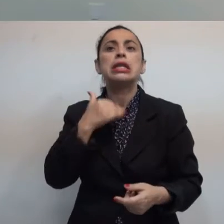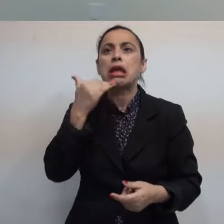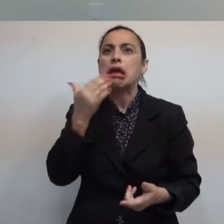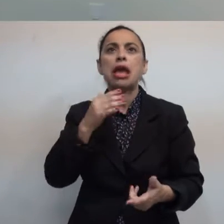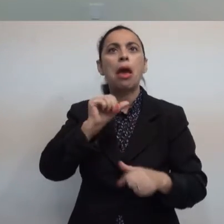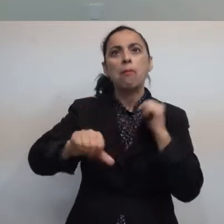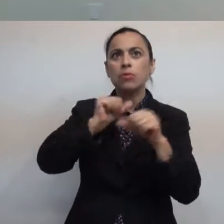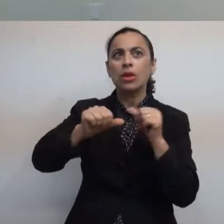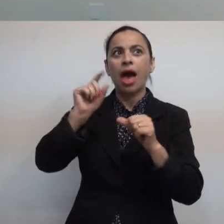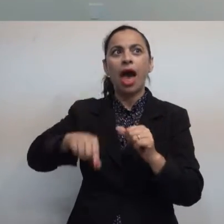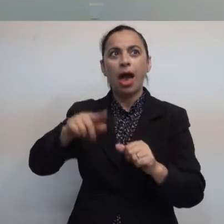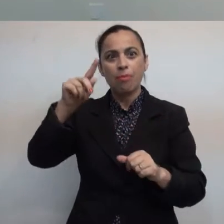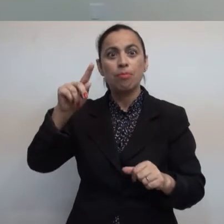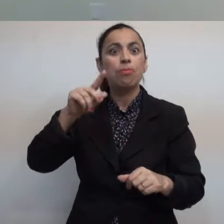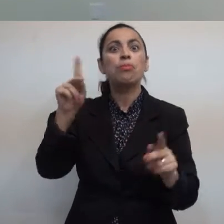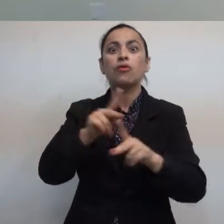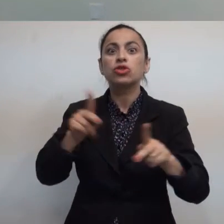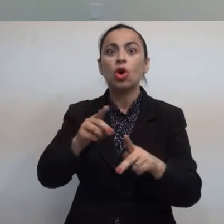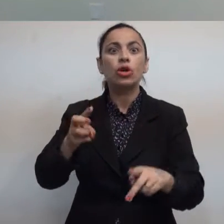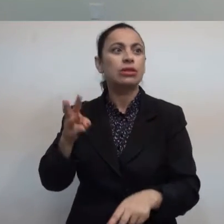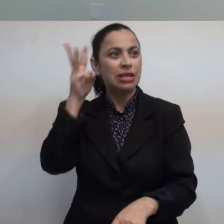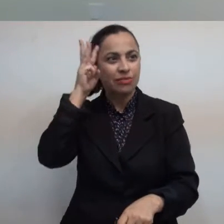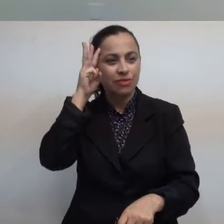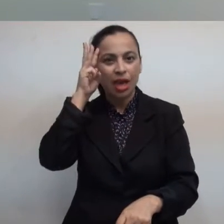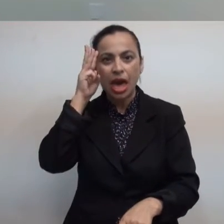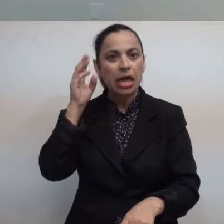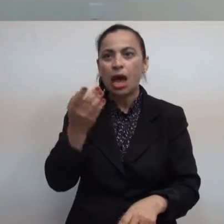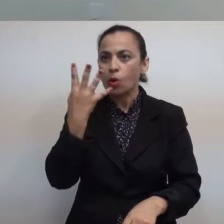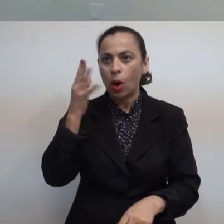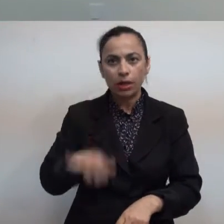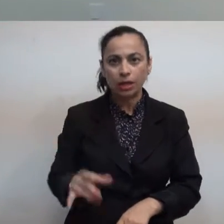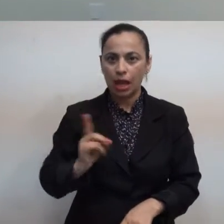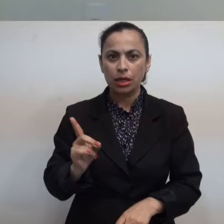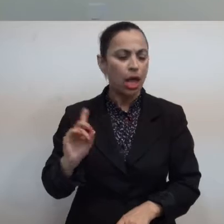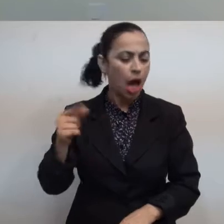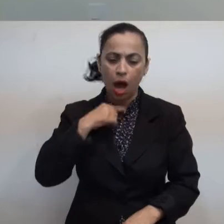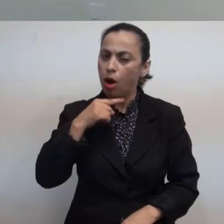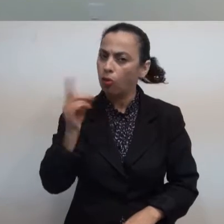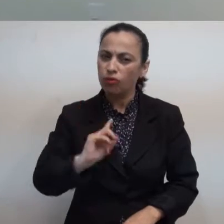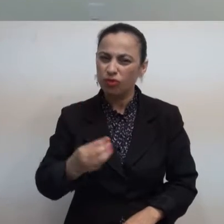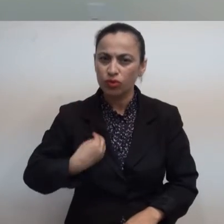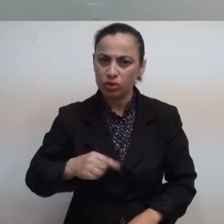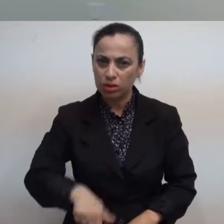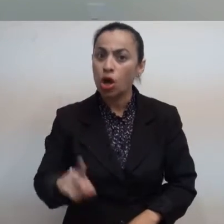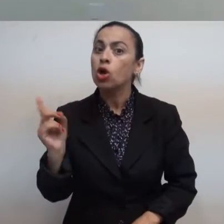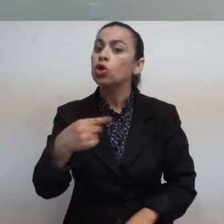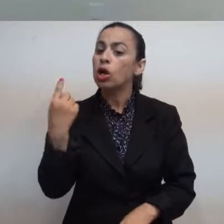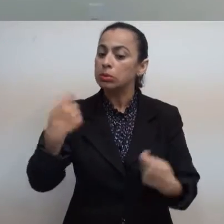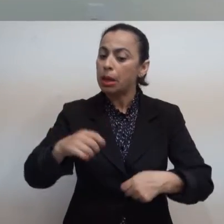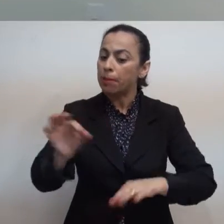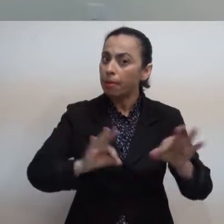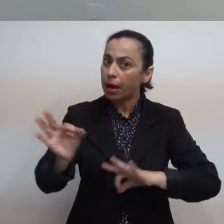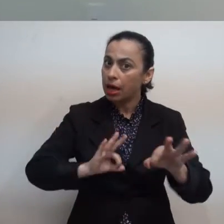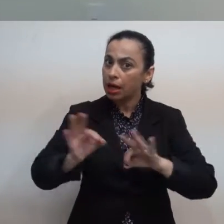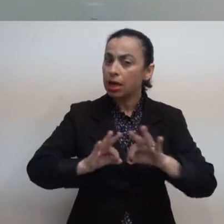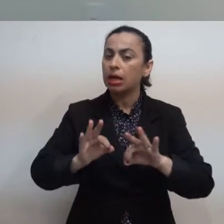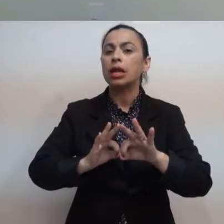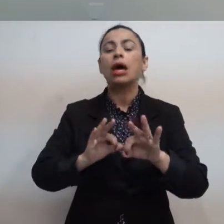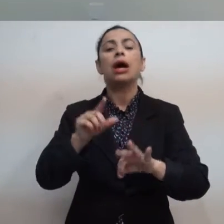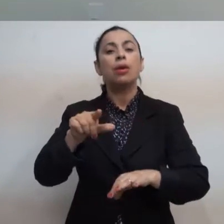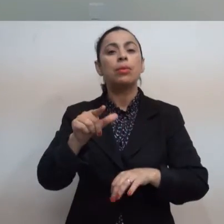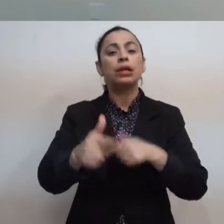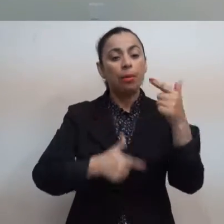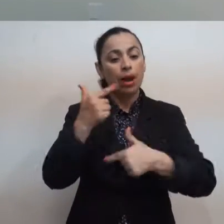um professor numa plena terça-feira, às 4 horas da tarde. Não funciona assim. Nós temos que estar preparados